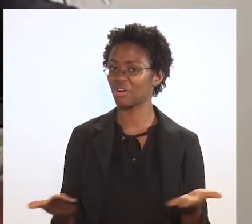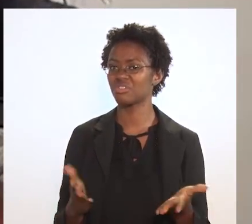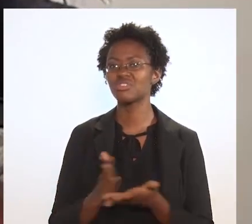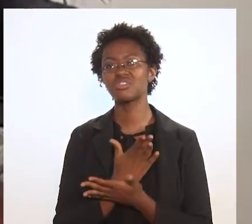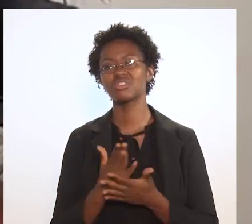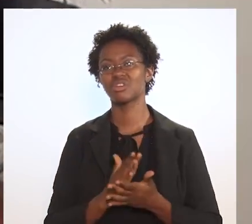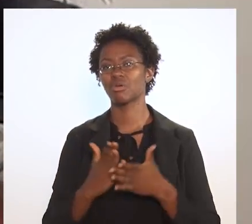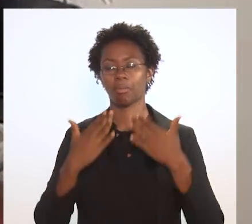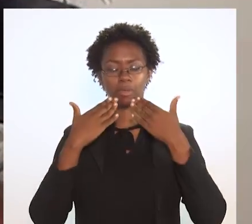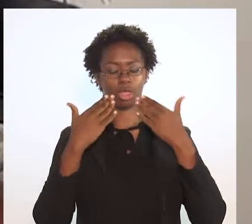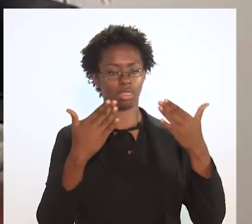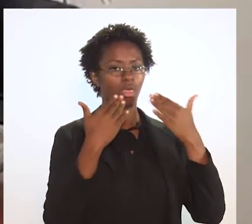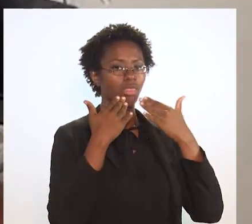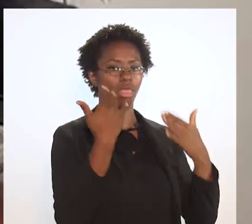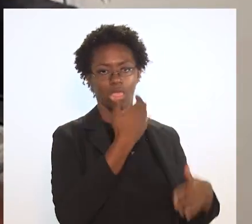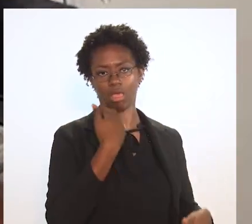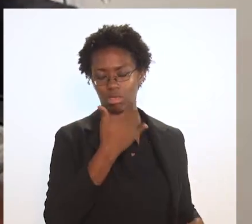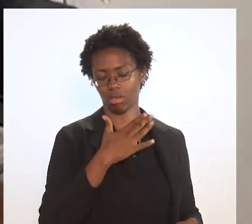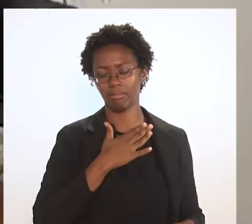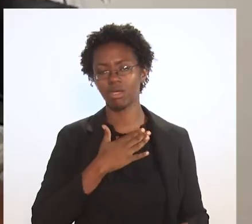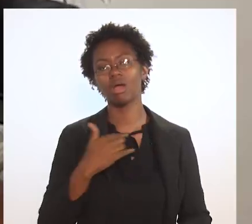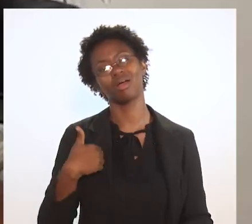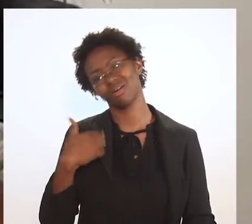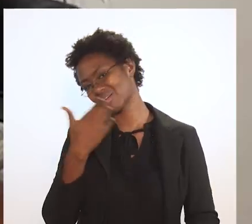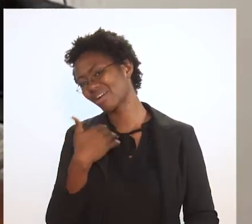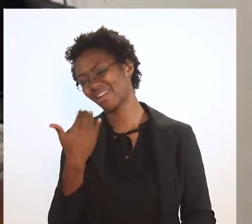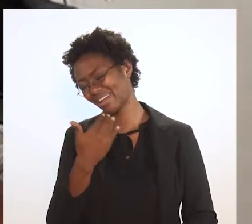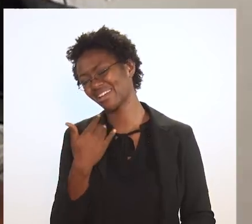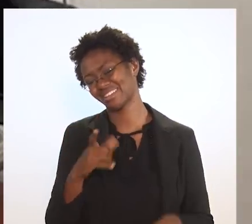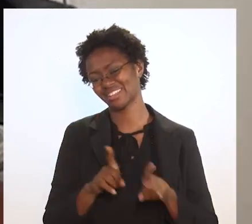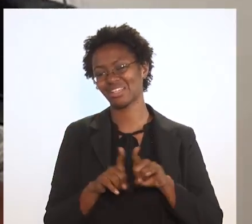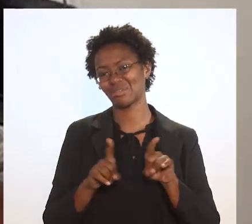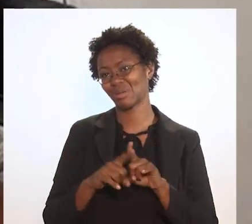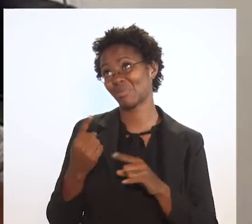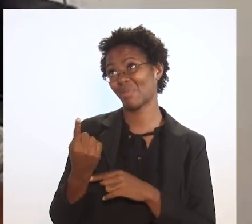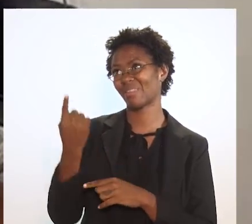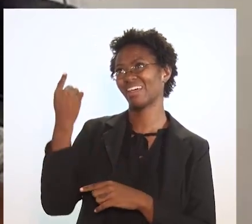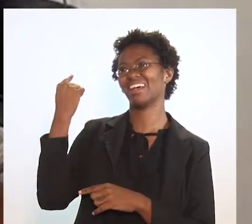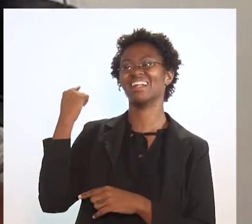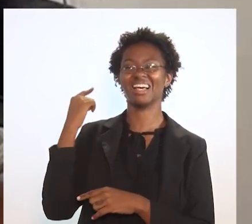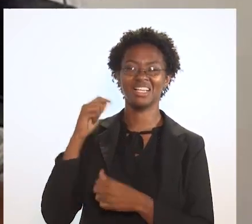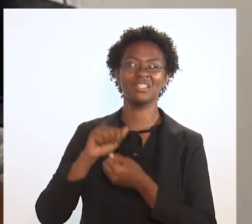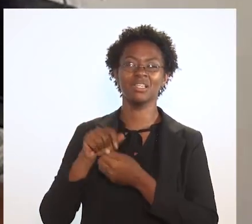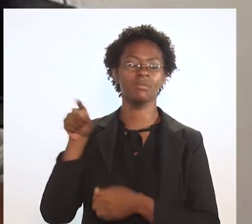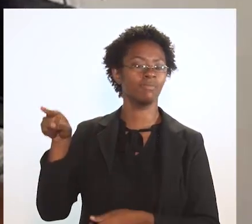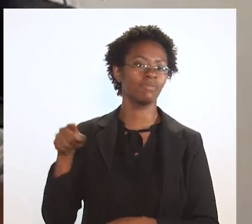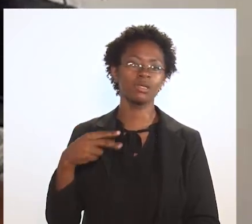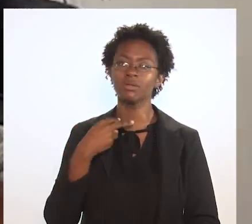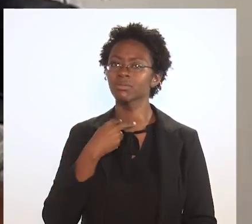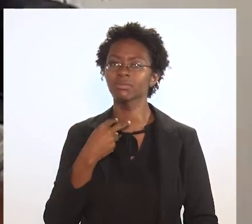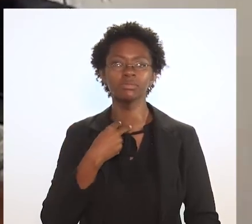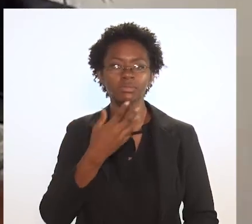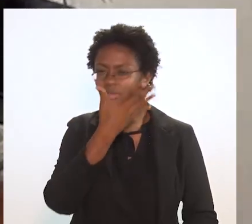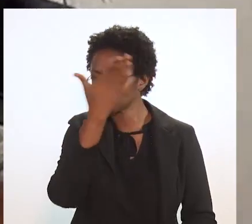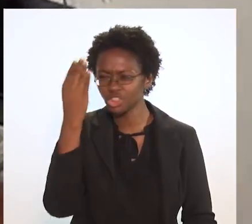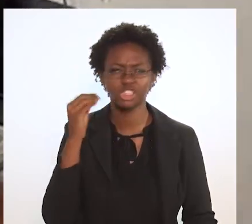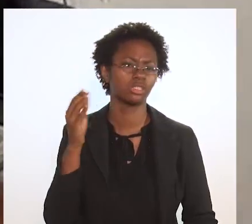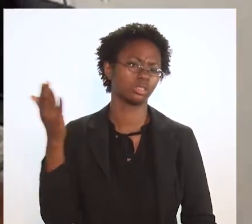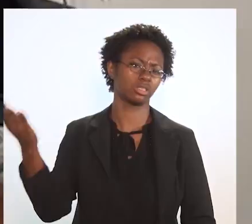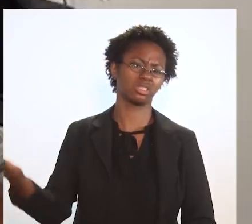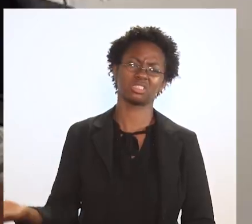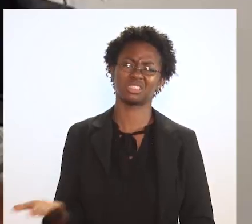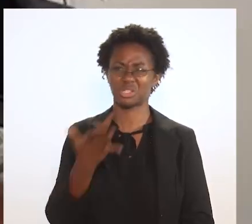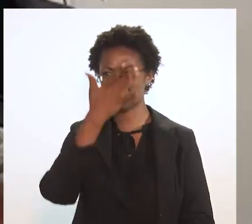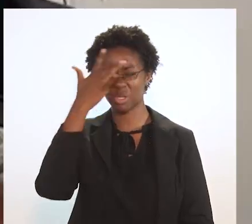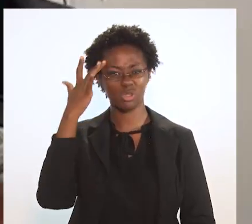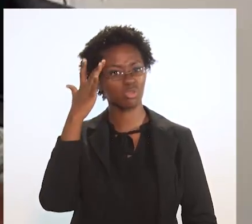hoje, em alguns shows que eu faço, eu sempre canto uma zinha lá da época, porque esses caras não podem